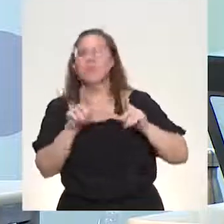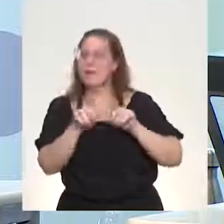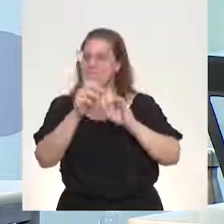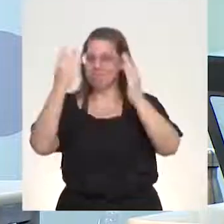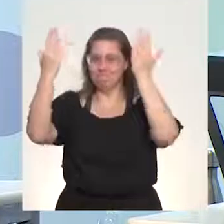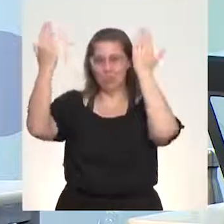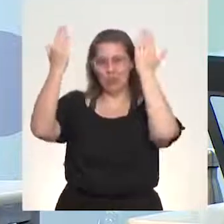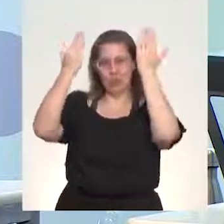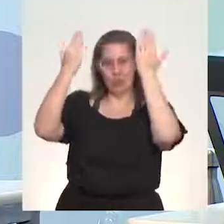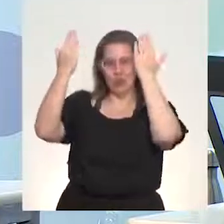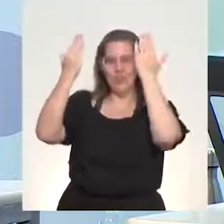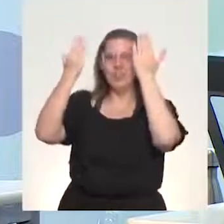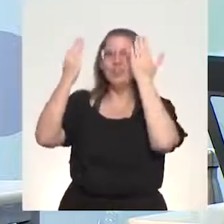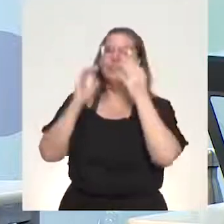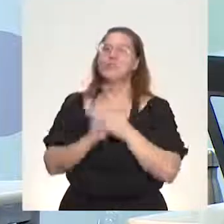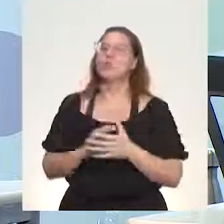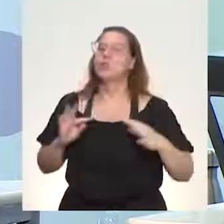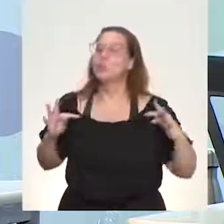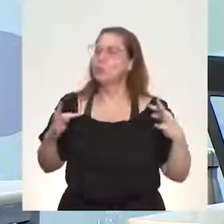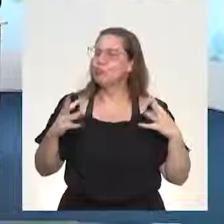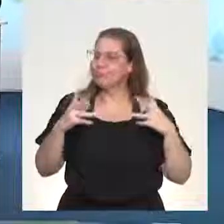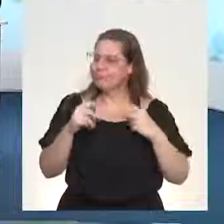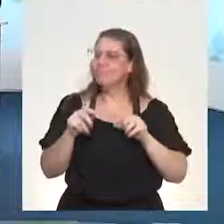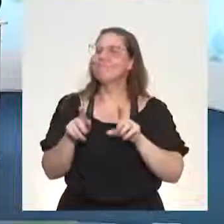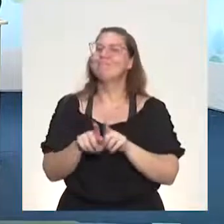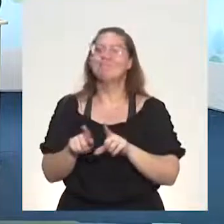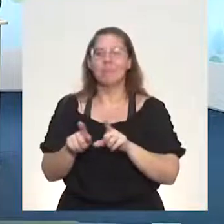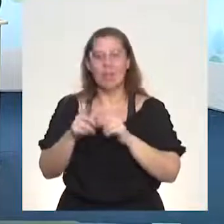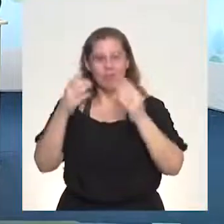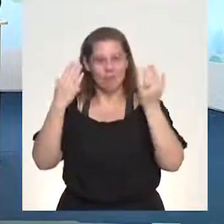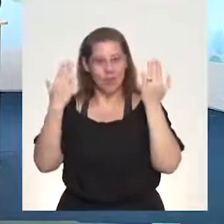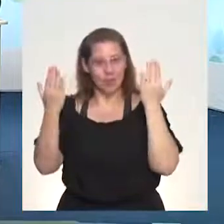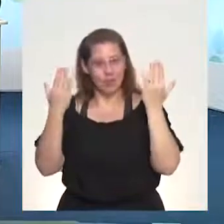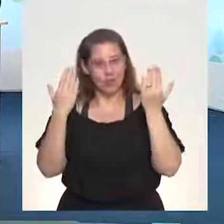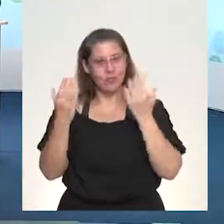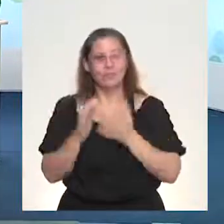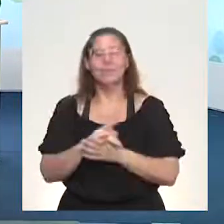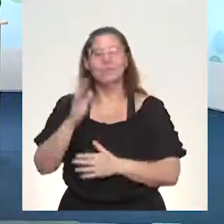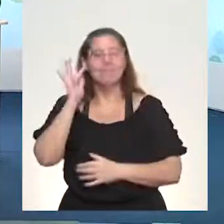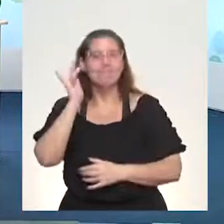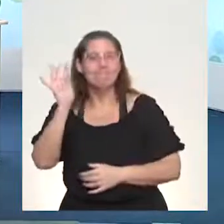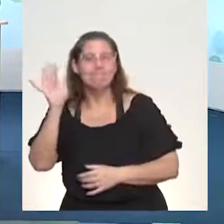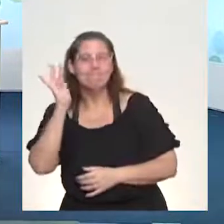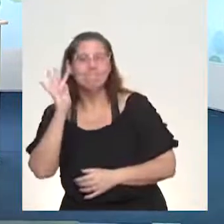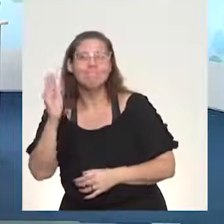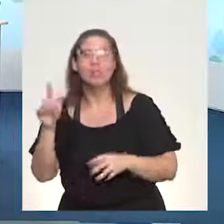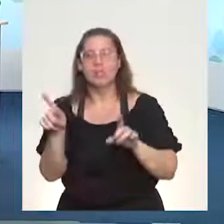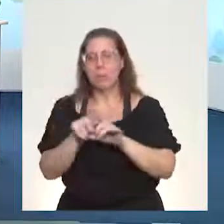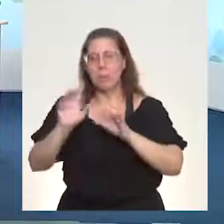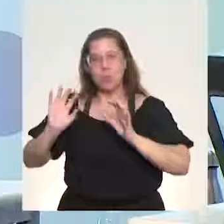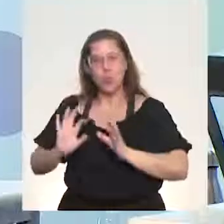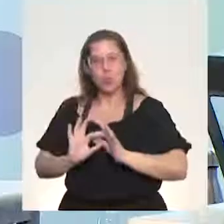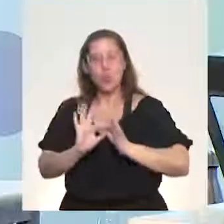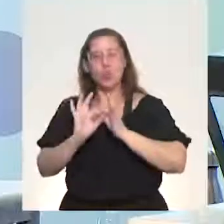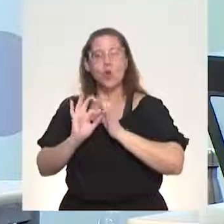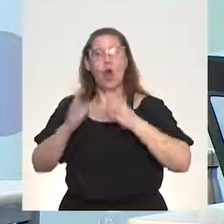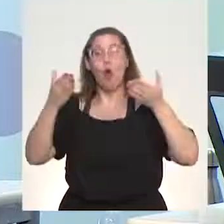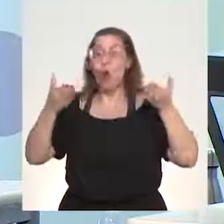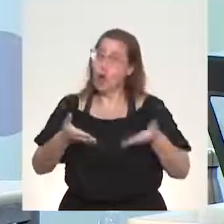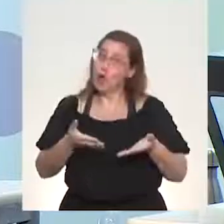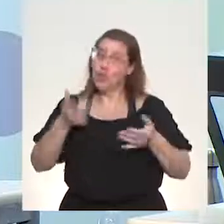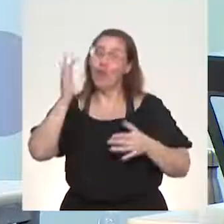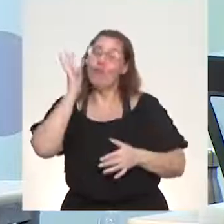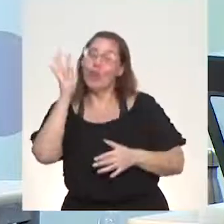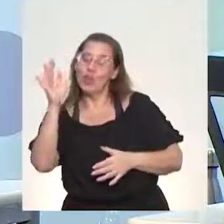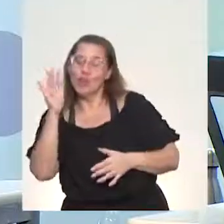com o Kant e o Nietzsche, trazem a filosofia nessa linguagem da psicologia. Né? Hoje, a filosofia está